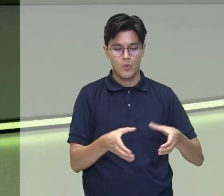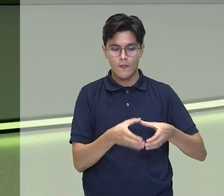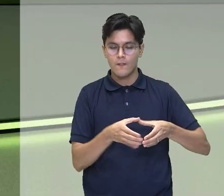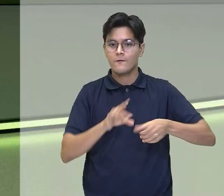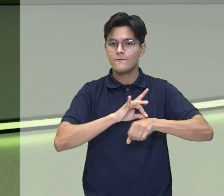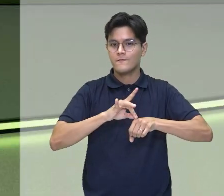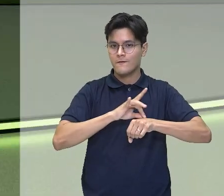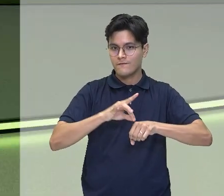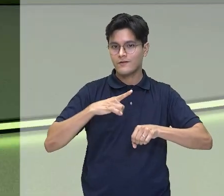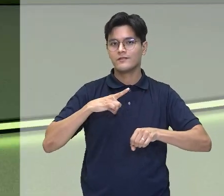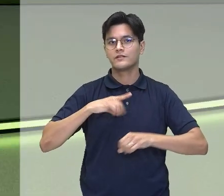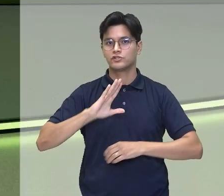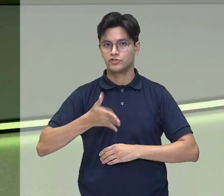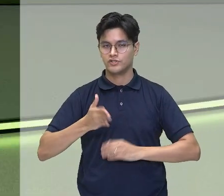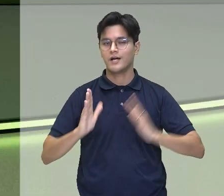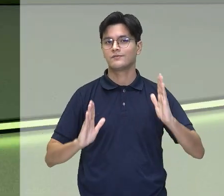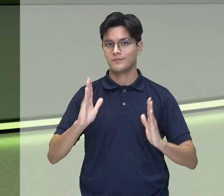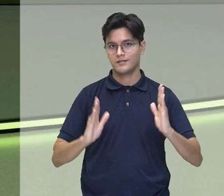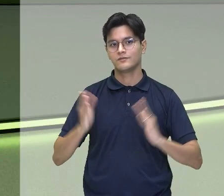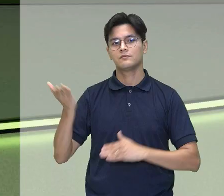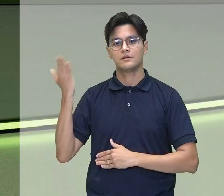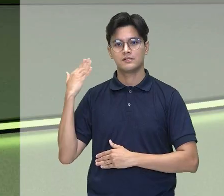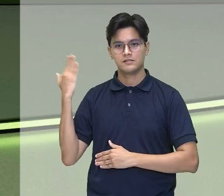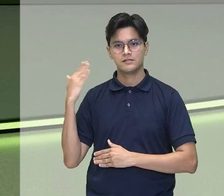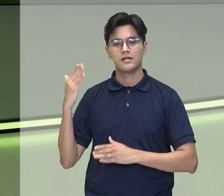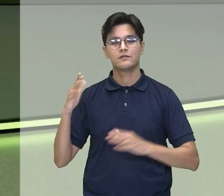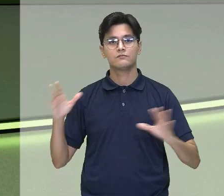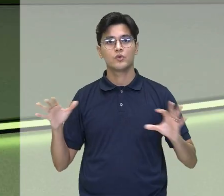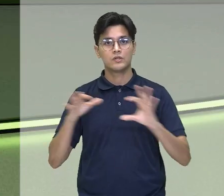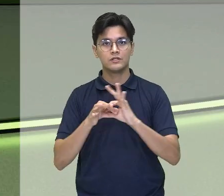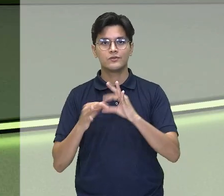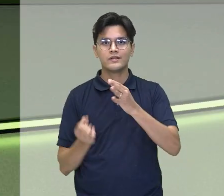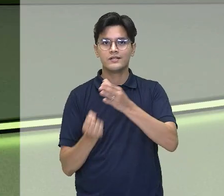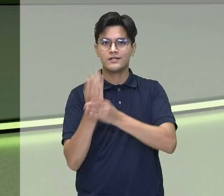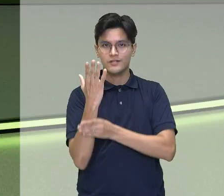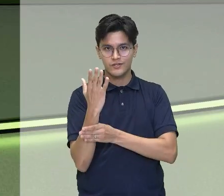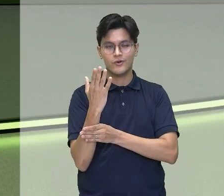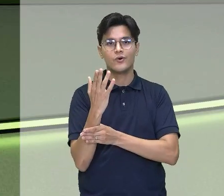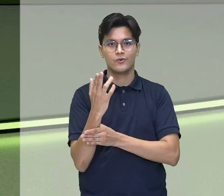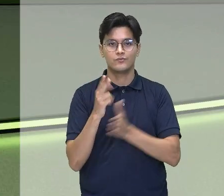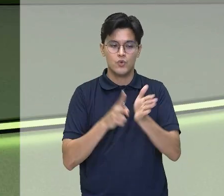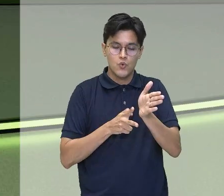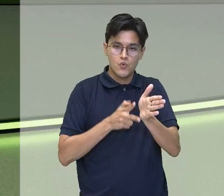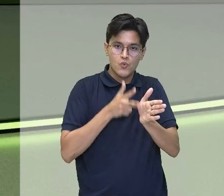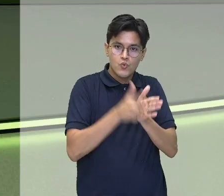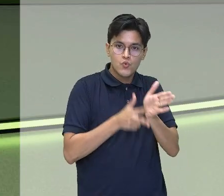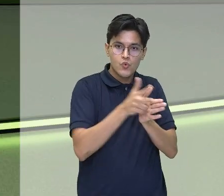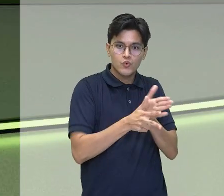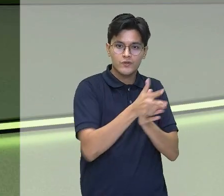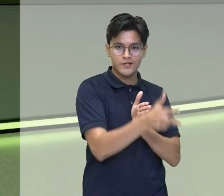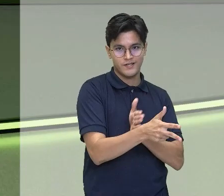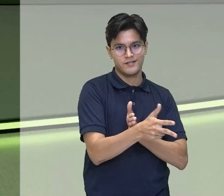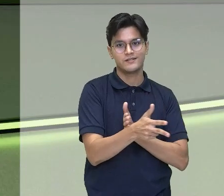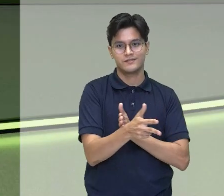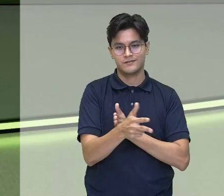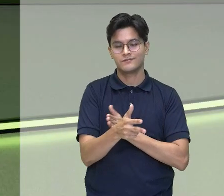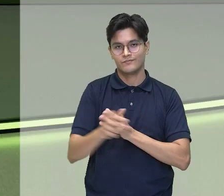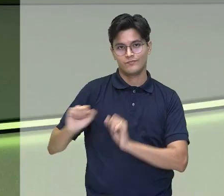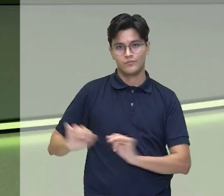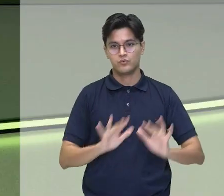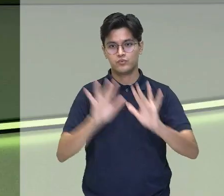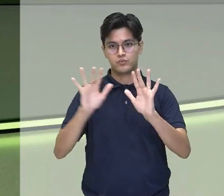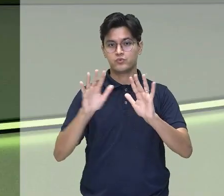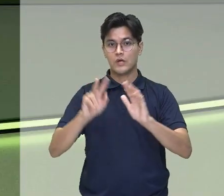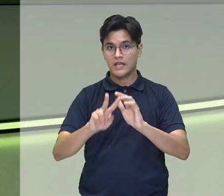duas coisas, criando aí o trem a vapor. E logo depois surgiram os barcos a